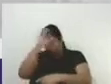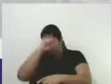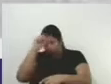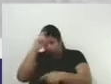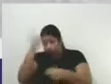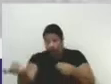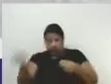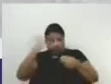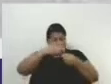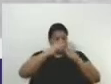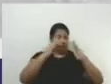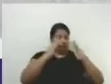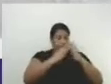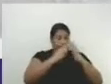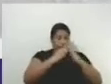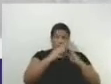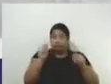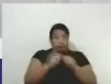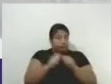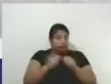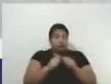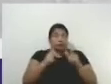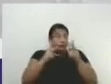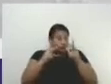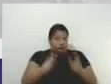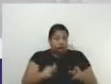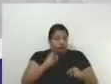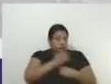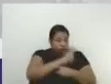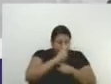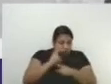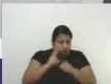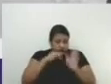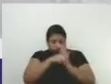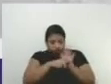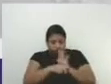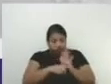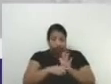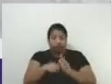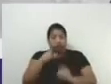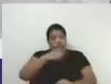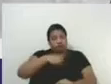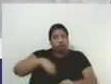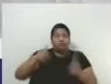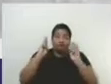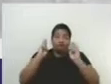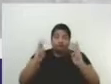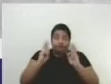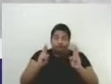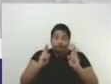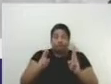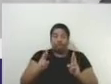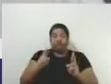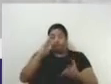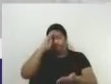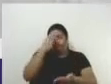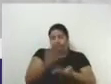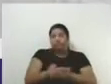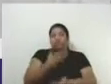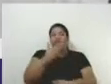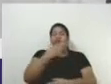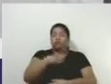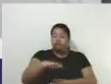como foi dito pelo vereador Pedroso, a gente tem muita esperança nas crianças, nos pré-adolescentes, nos